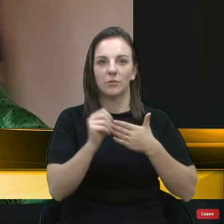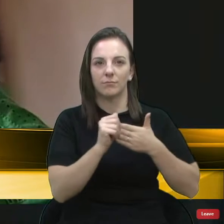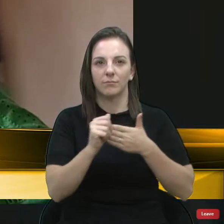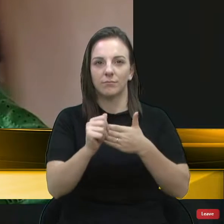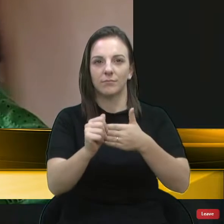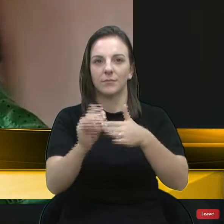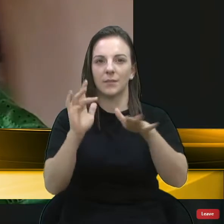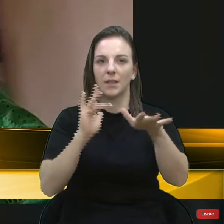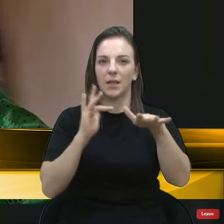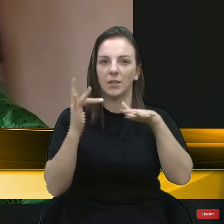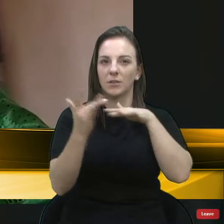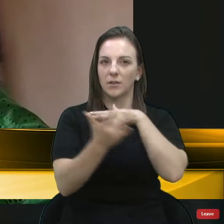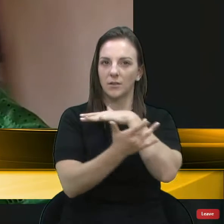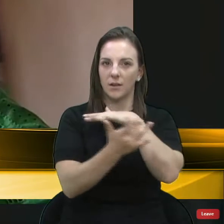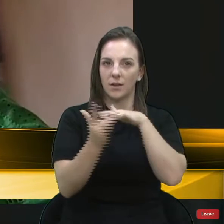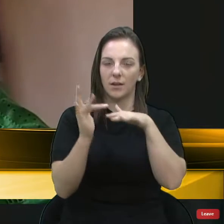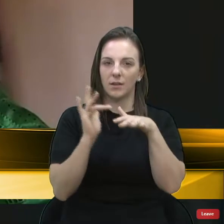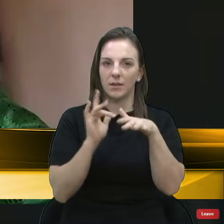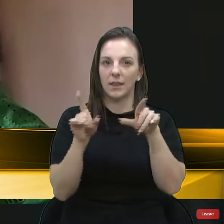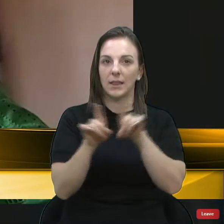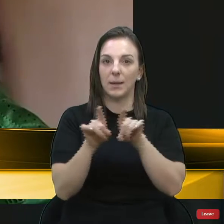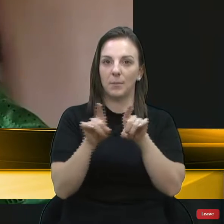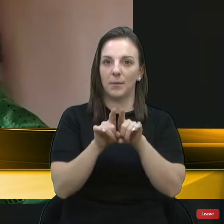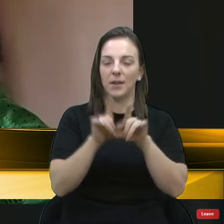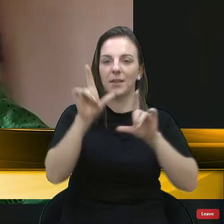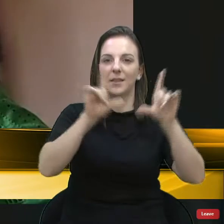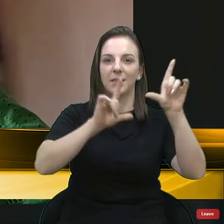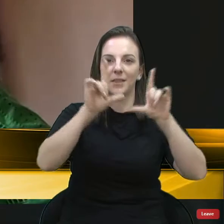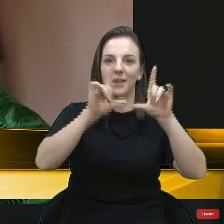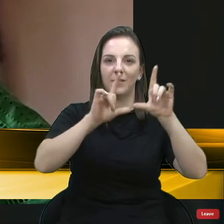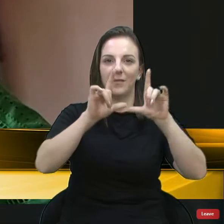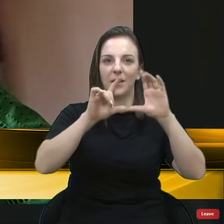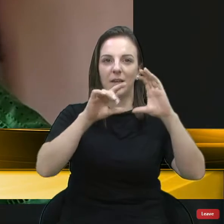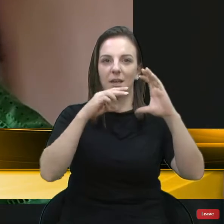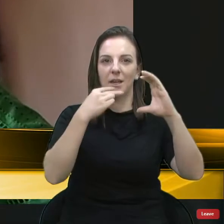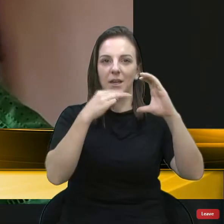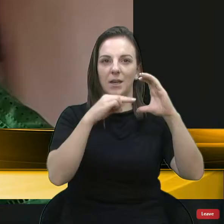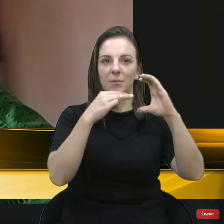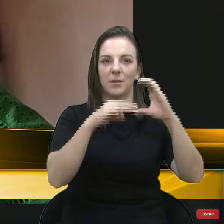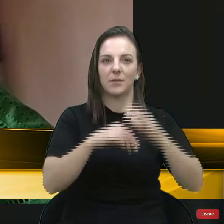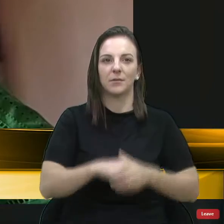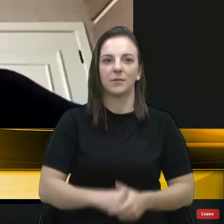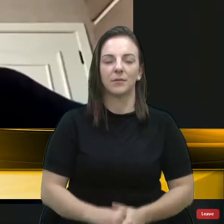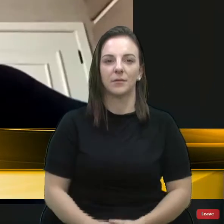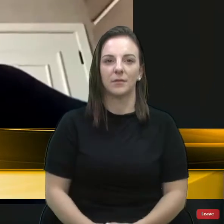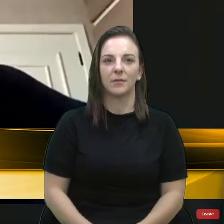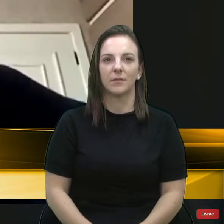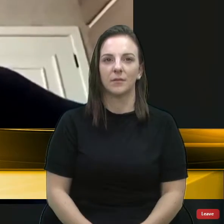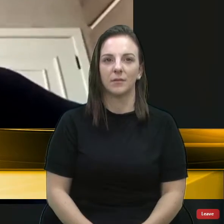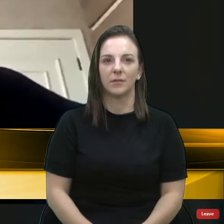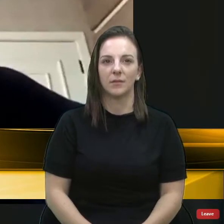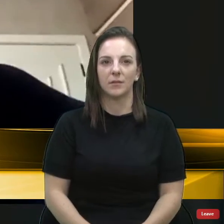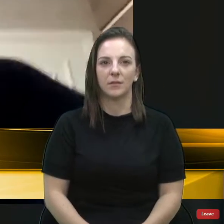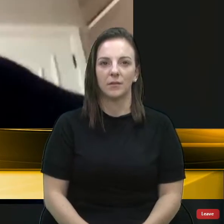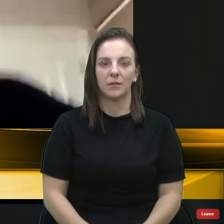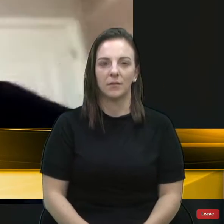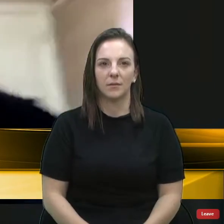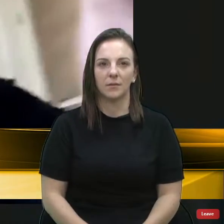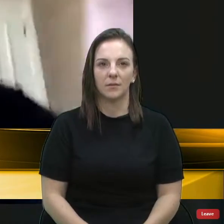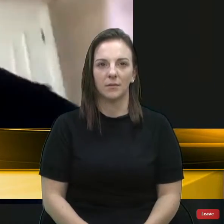redes sociais e também pelo canal da TV Câmara. Hoje, Declaração ao MDB, senhor presidente.